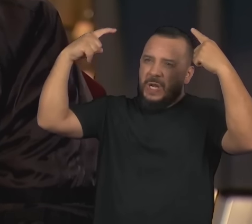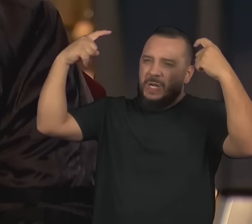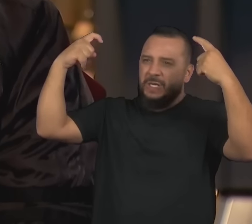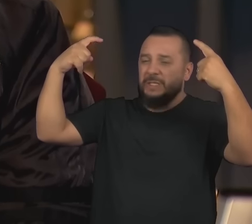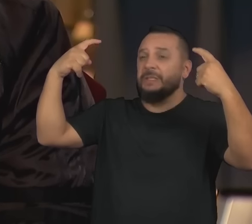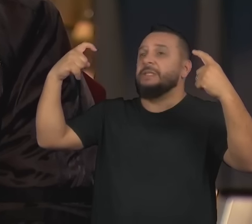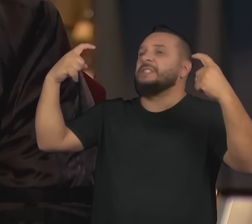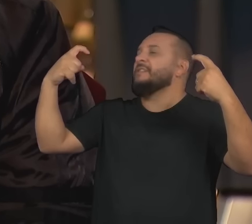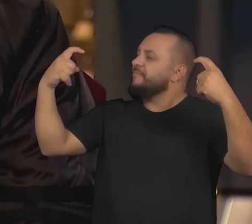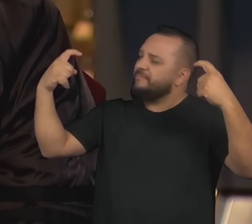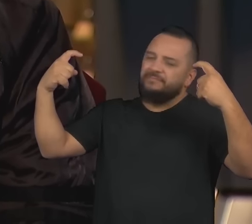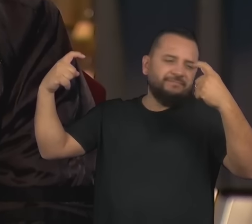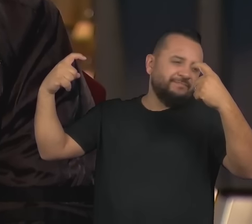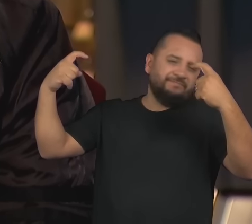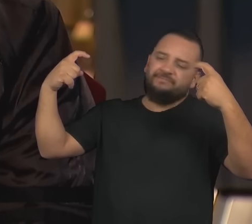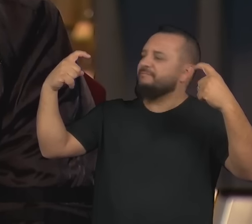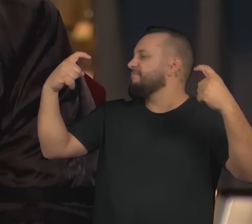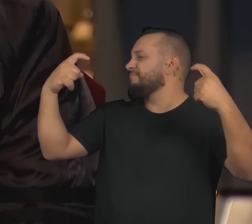parte